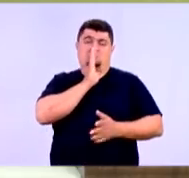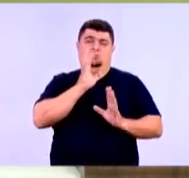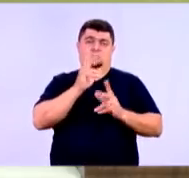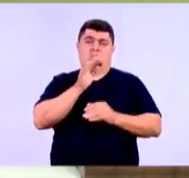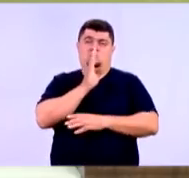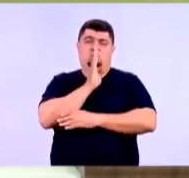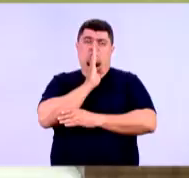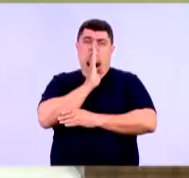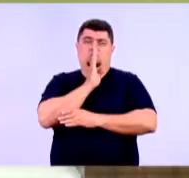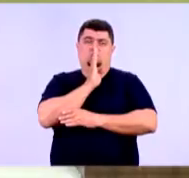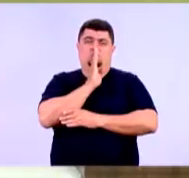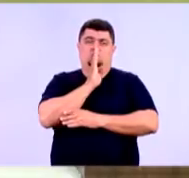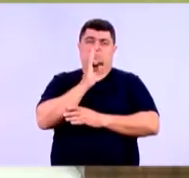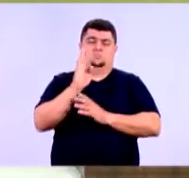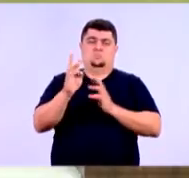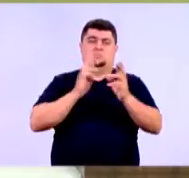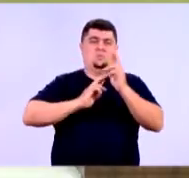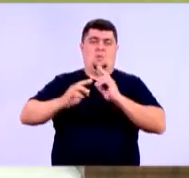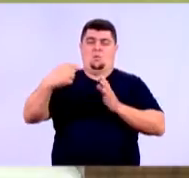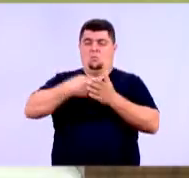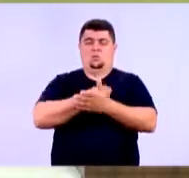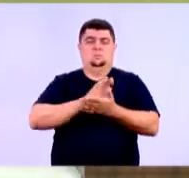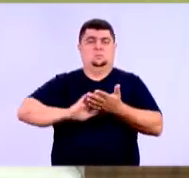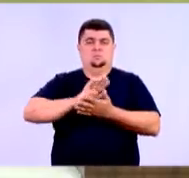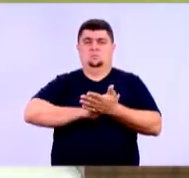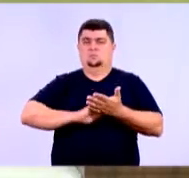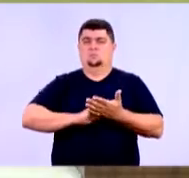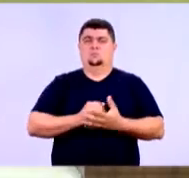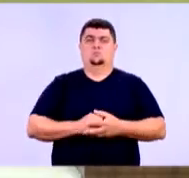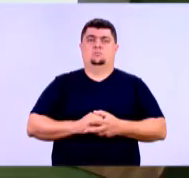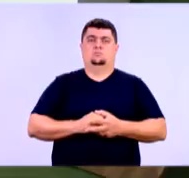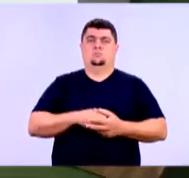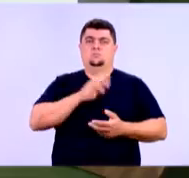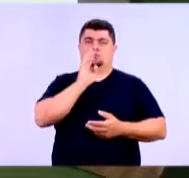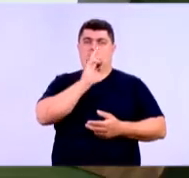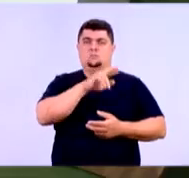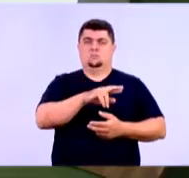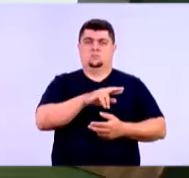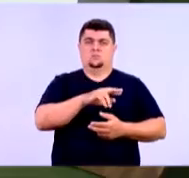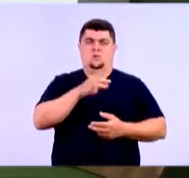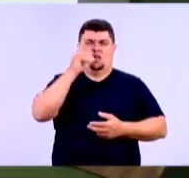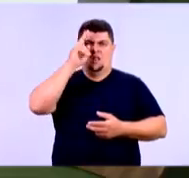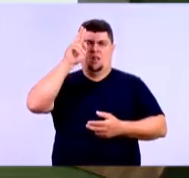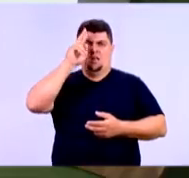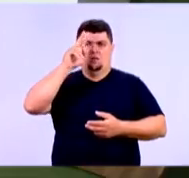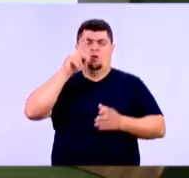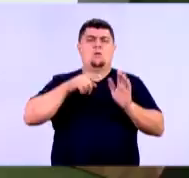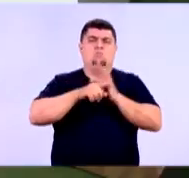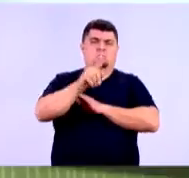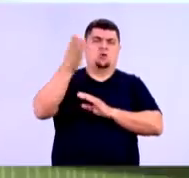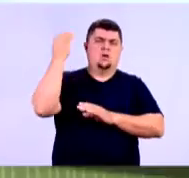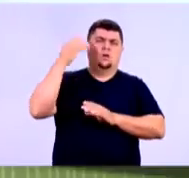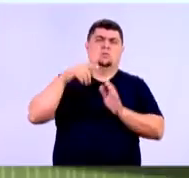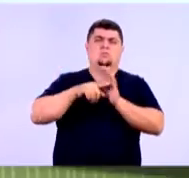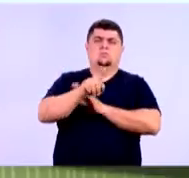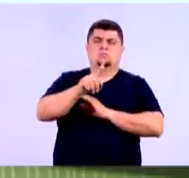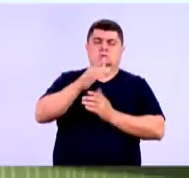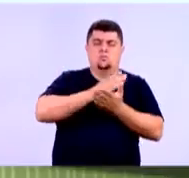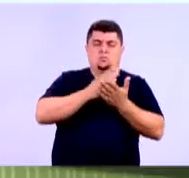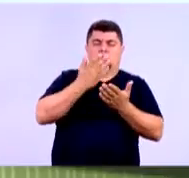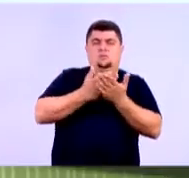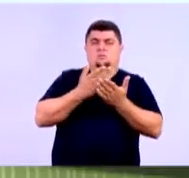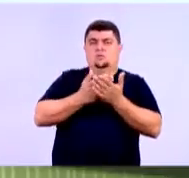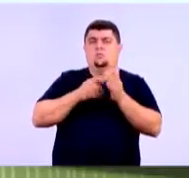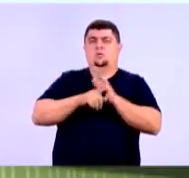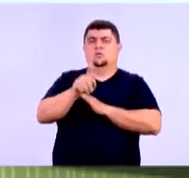mundo não tivemos nenhuma pergunta ainda. A nossa resposta, será que eles estão lembrando? A gente fez uma pergunta no começo da aula, a gente